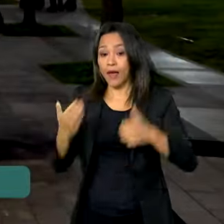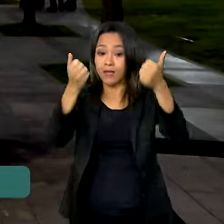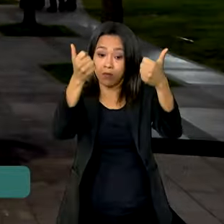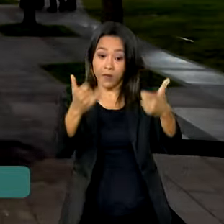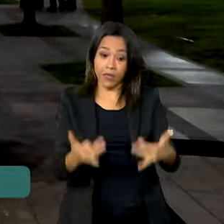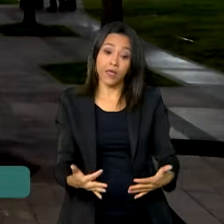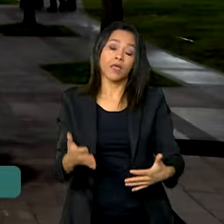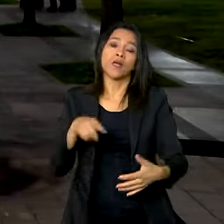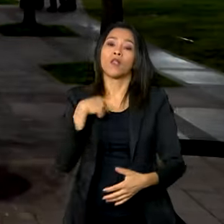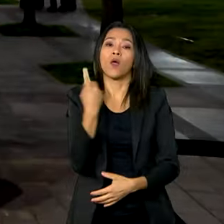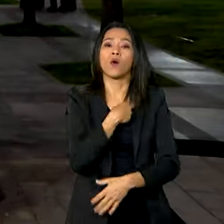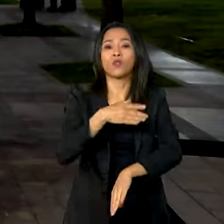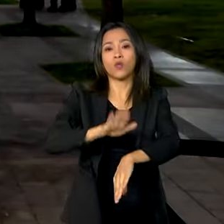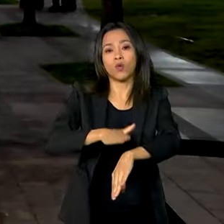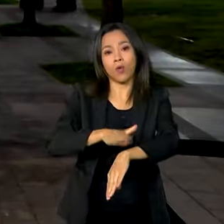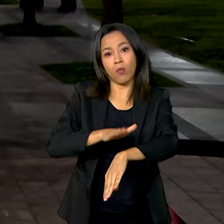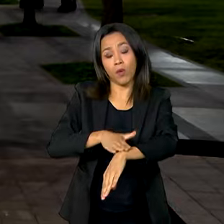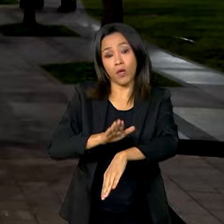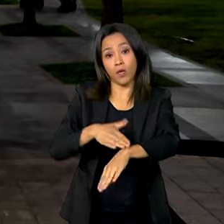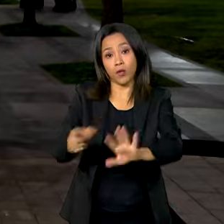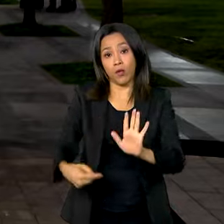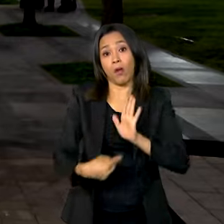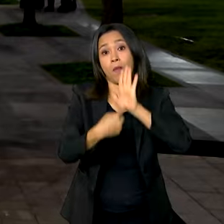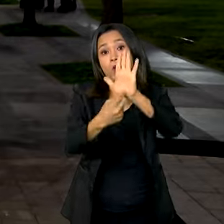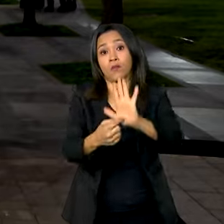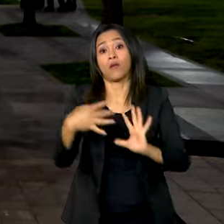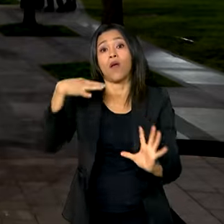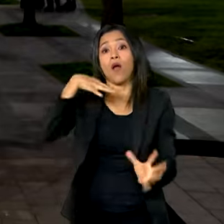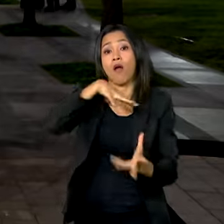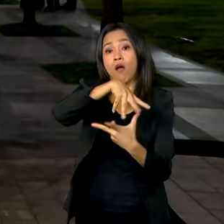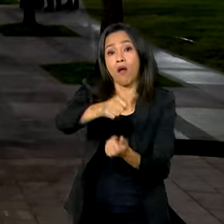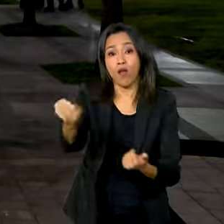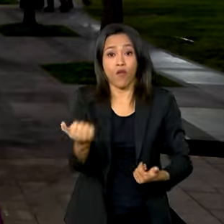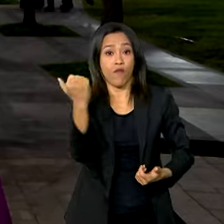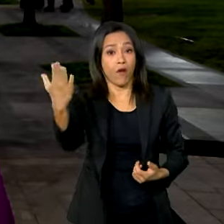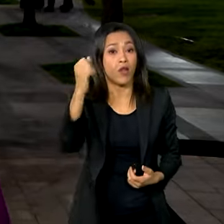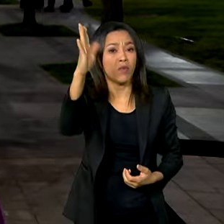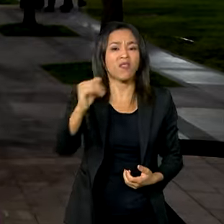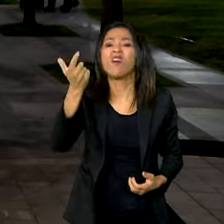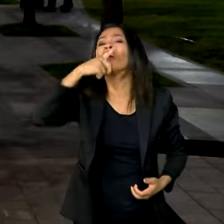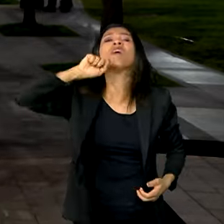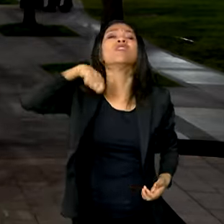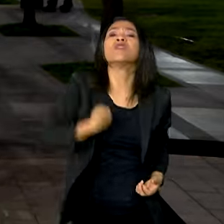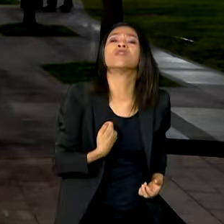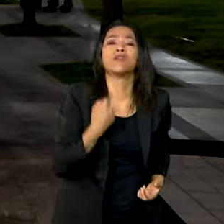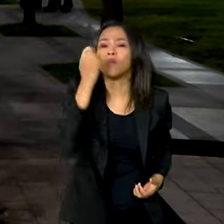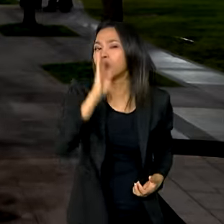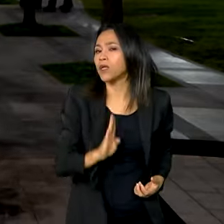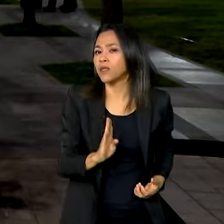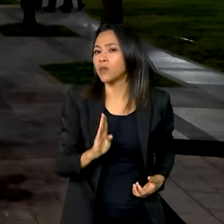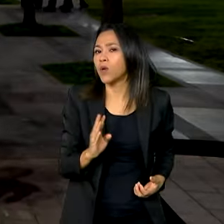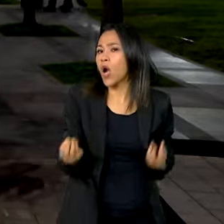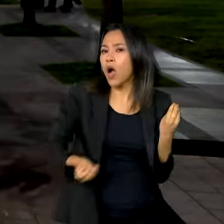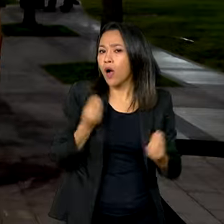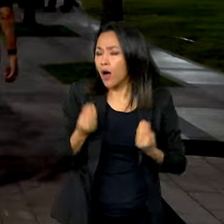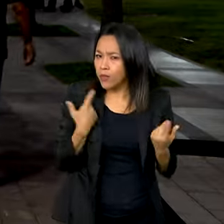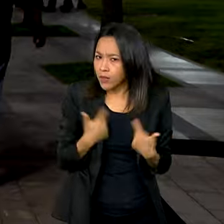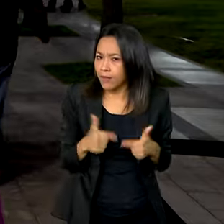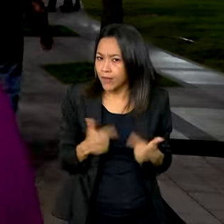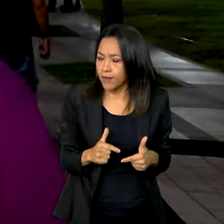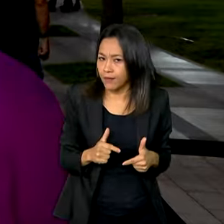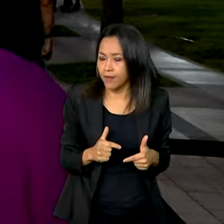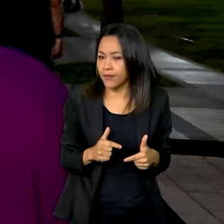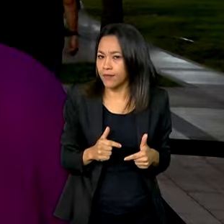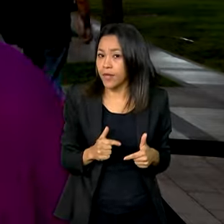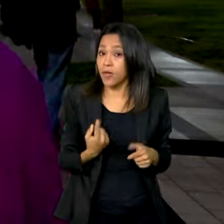de mostrar para fora do mundo, para o mundo, para fora do Brasil, quem somos nós, como que nós trabalhamos. Porque